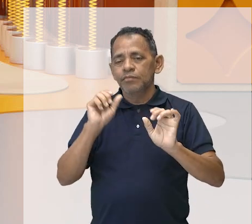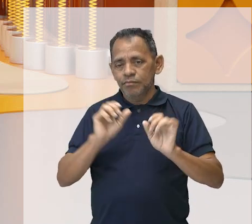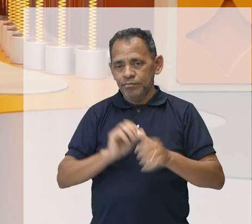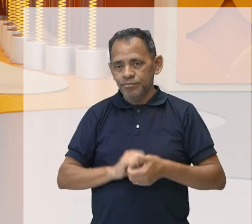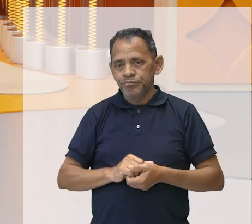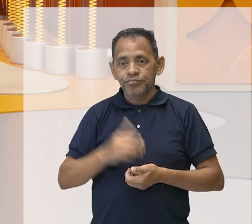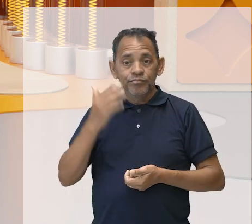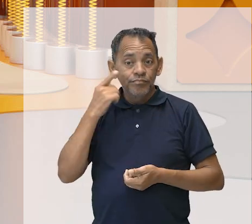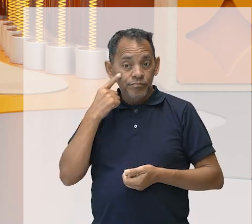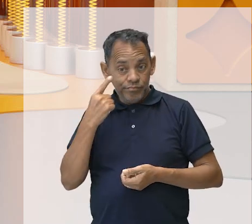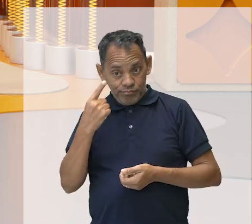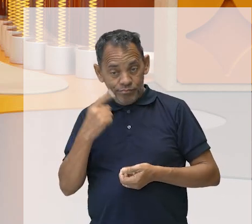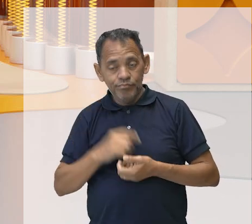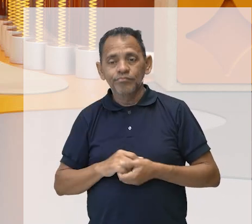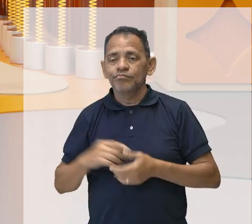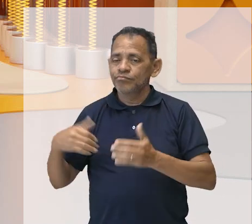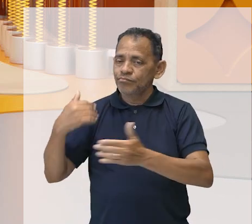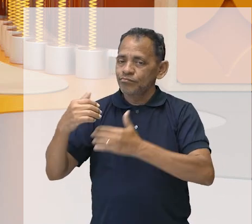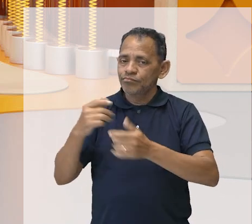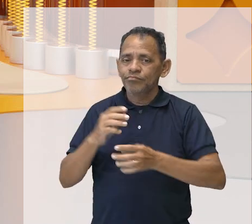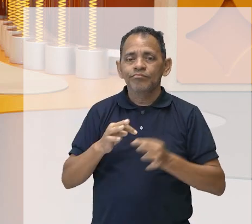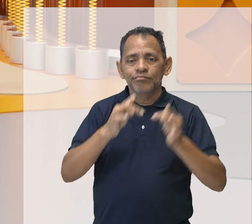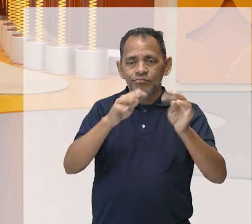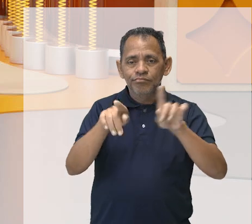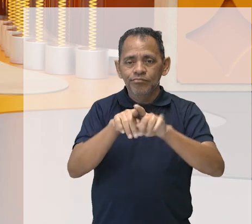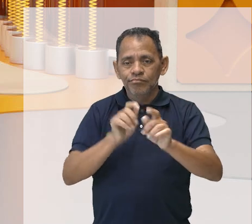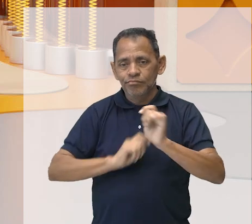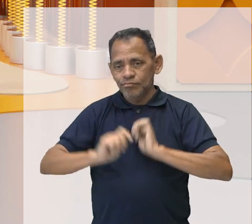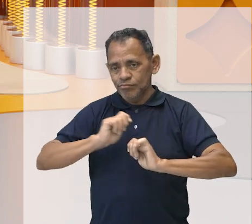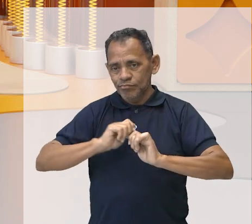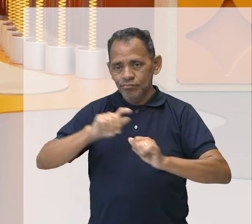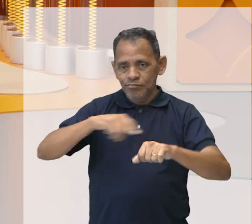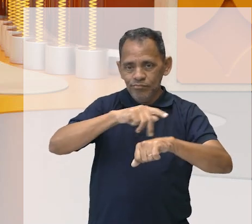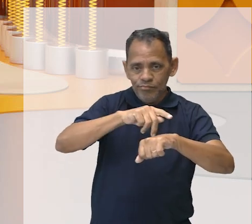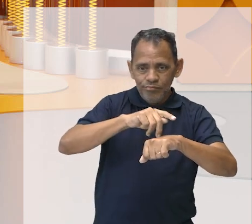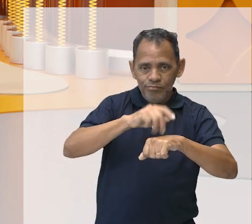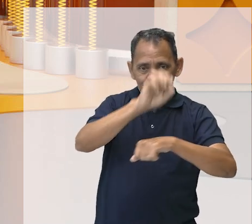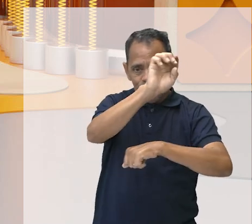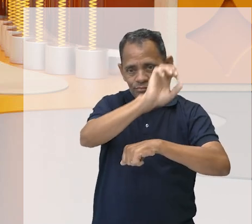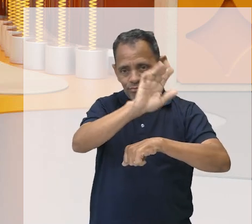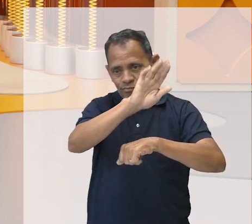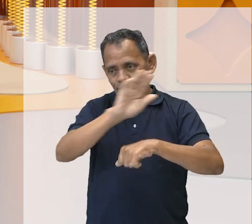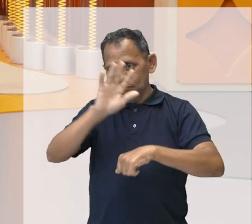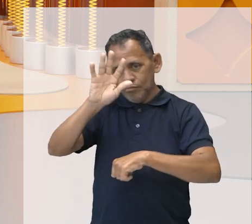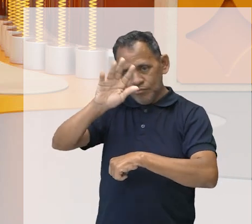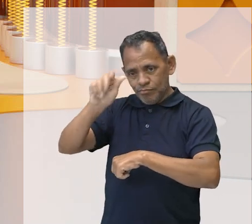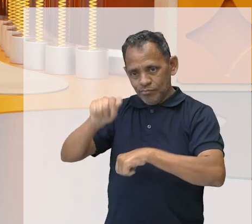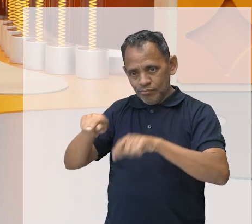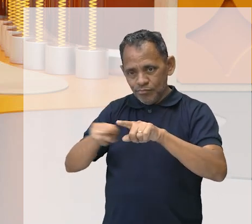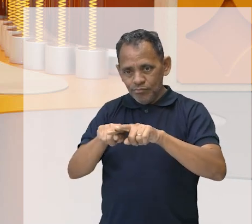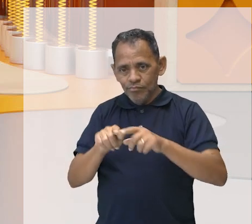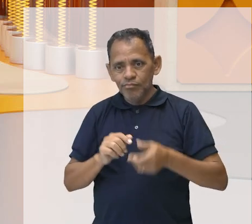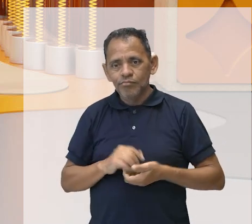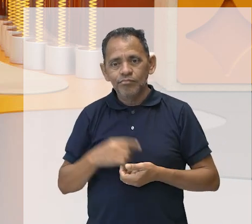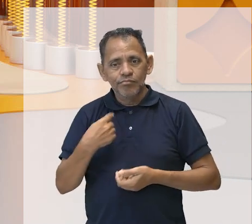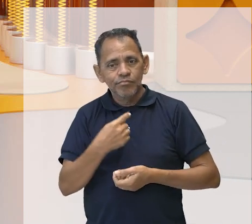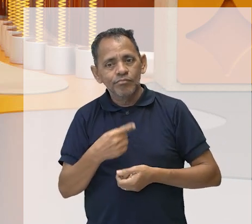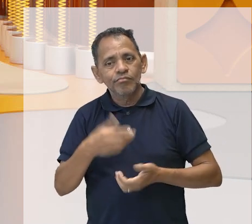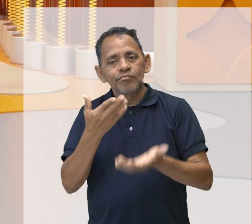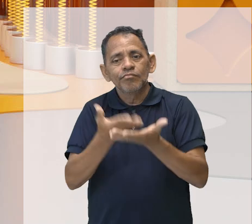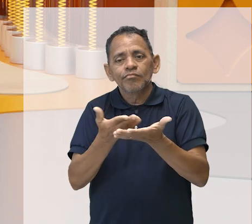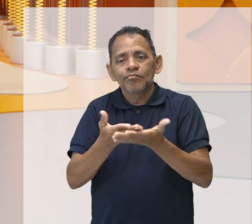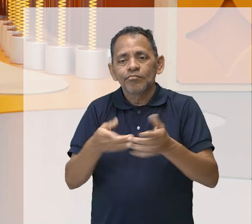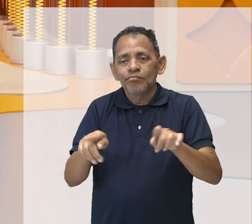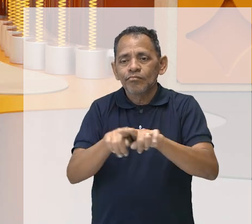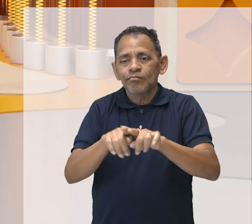desenvolvimento, né, tecnológico, econômico, dos países europeus e também dos países asiáticos, nós também vamos estudar,